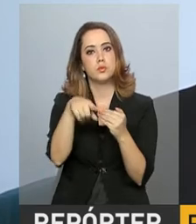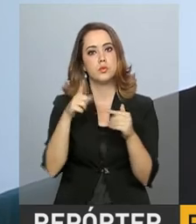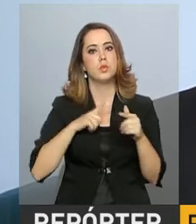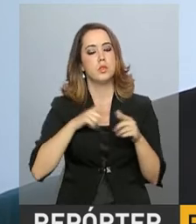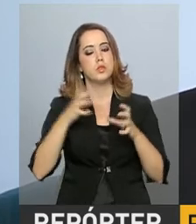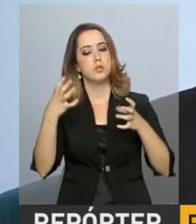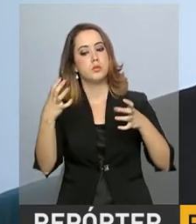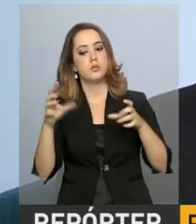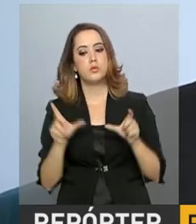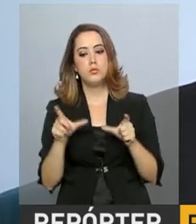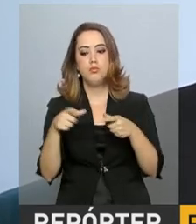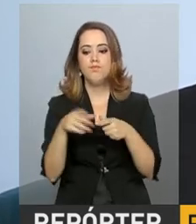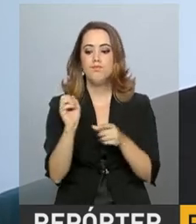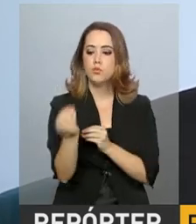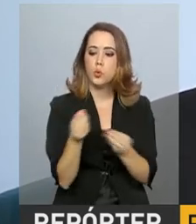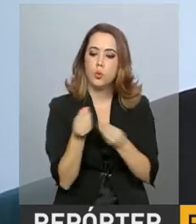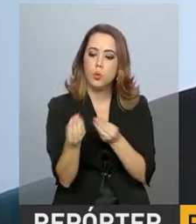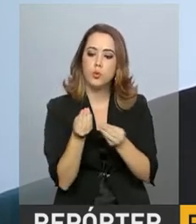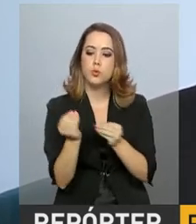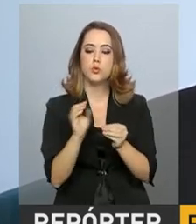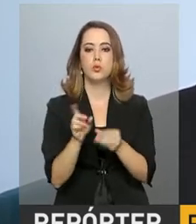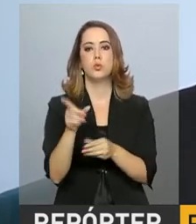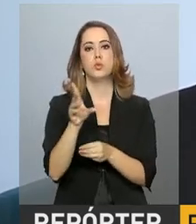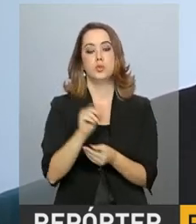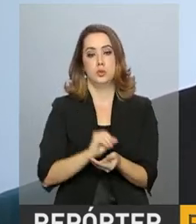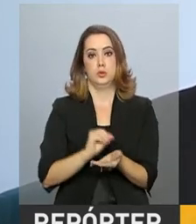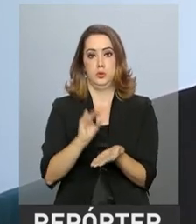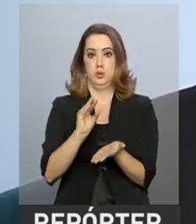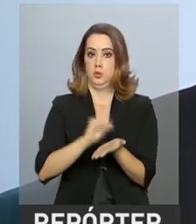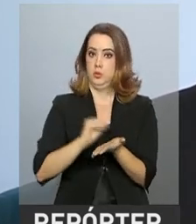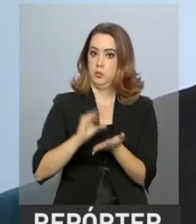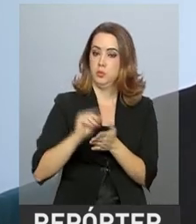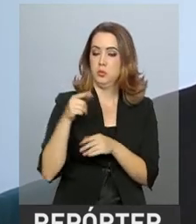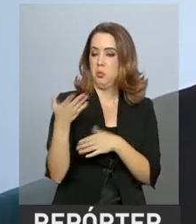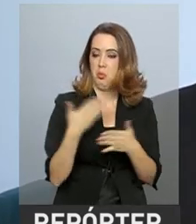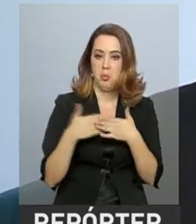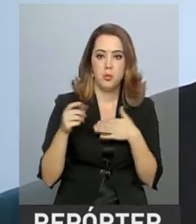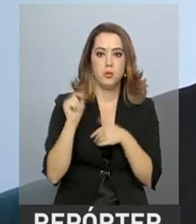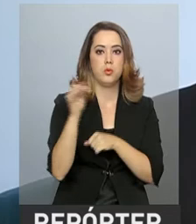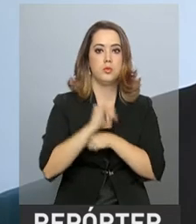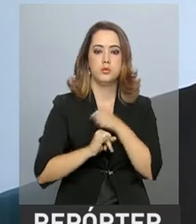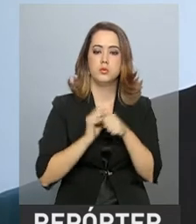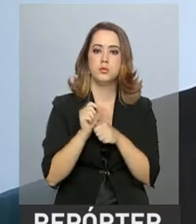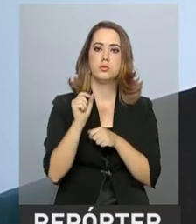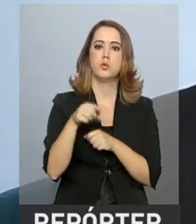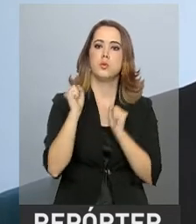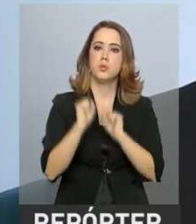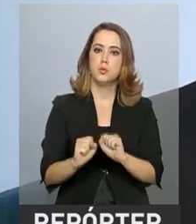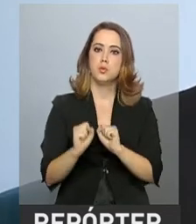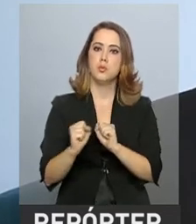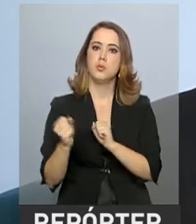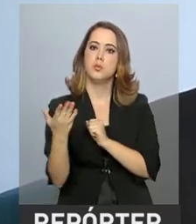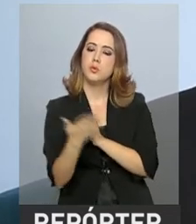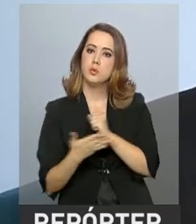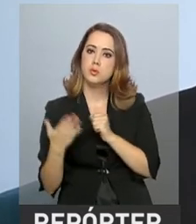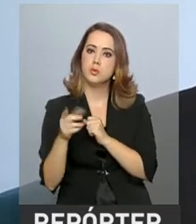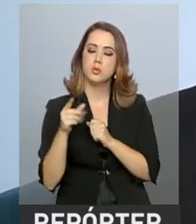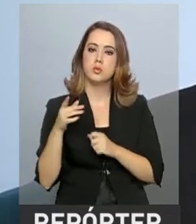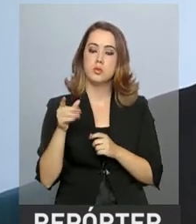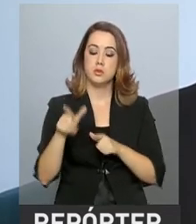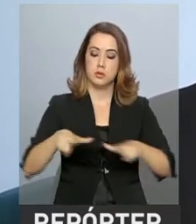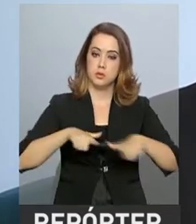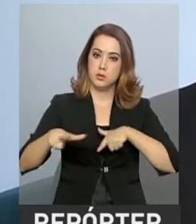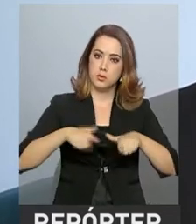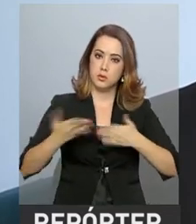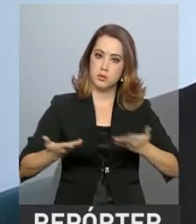uma ferramenta, um desenho institucional que permita a todos os profissionais de saúde que trabalham no Brasil, sobretudo os do SUS,